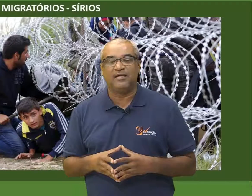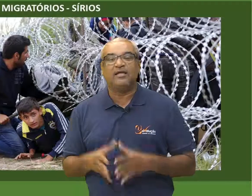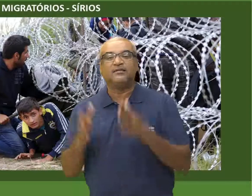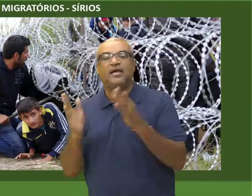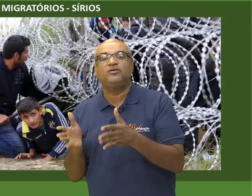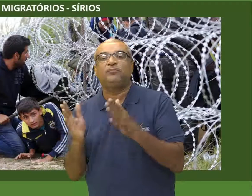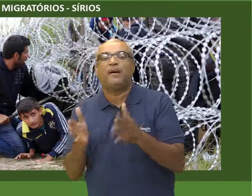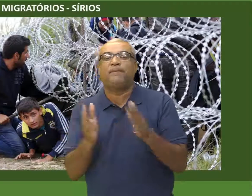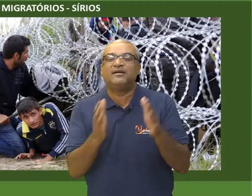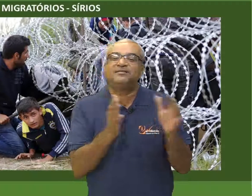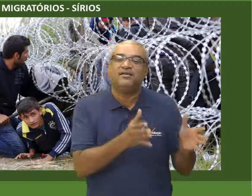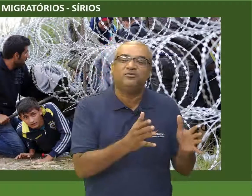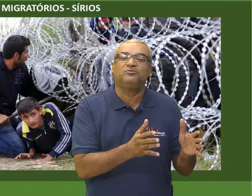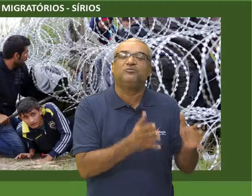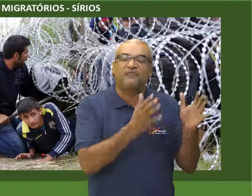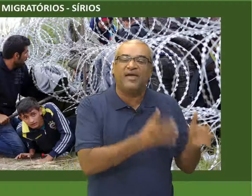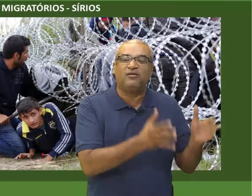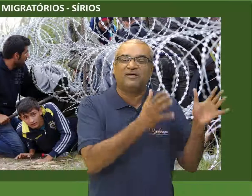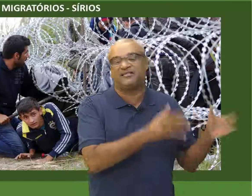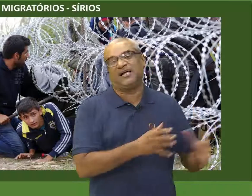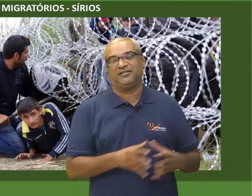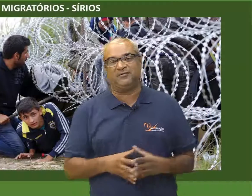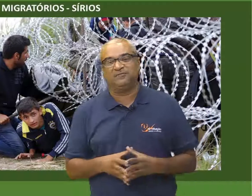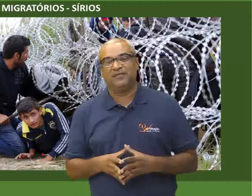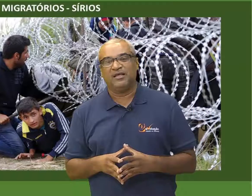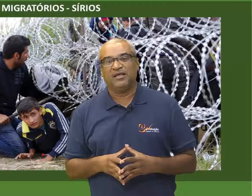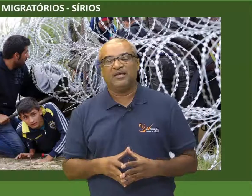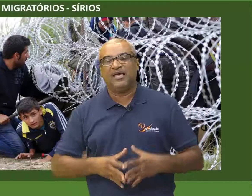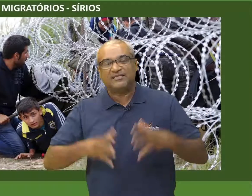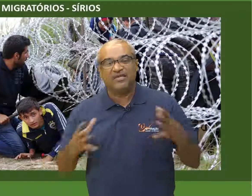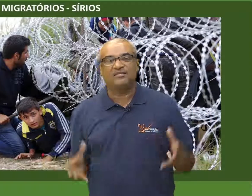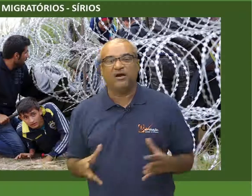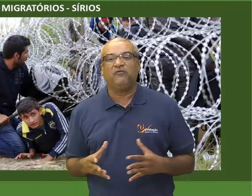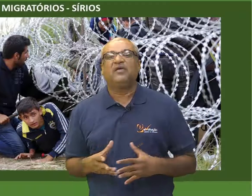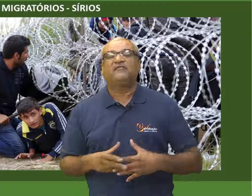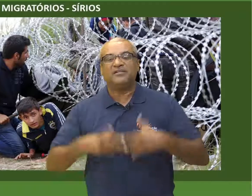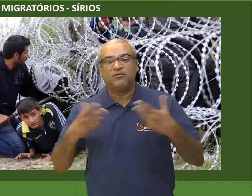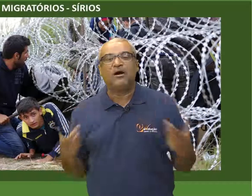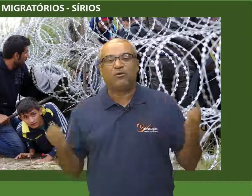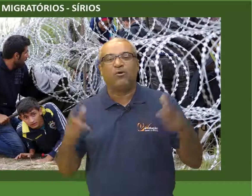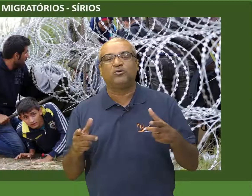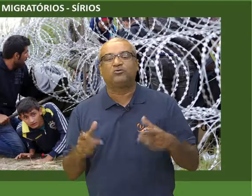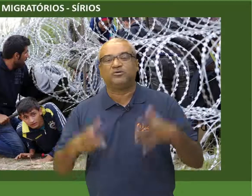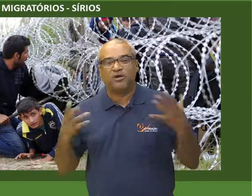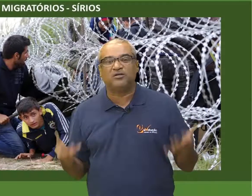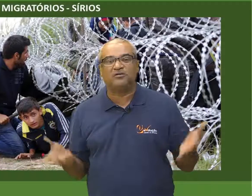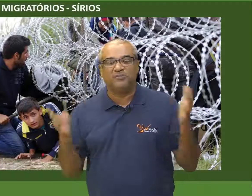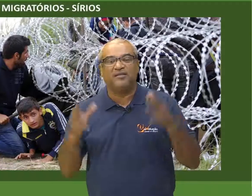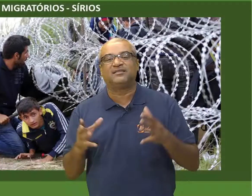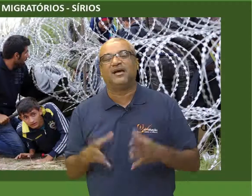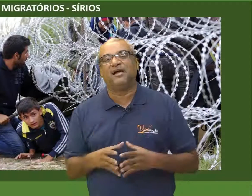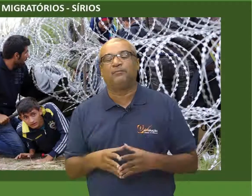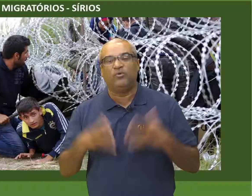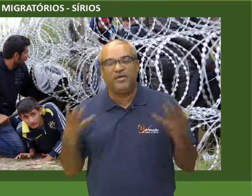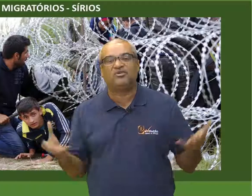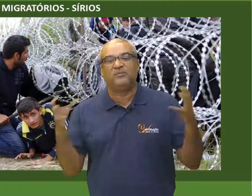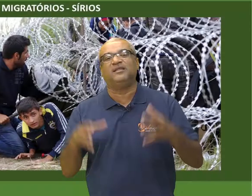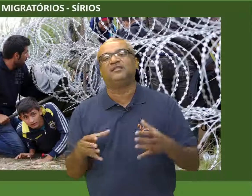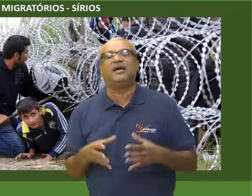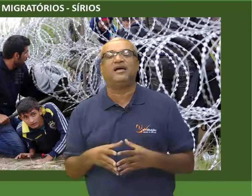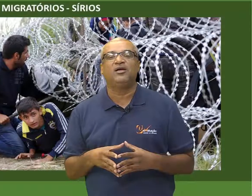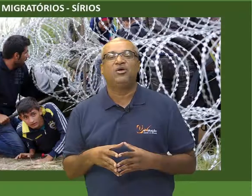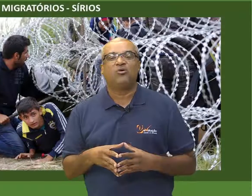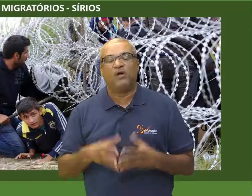70, desde o papaizinho do velho Assad, que até então fazia um acordo sócio-militar, político